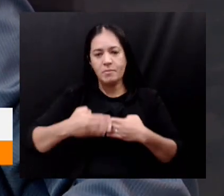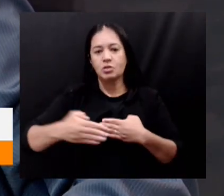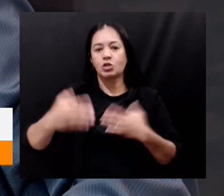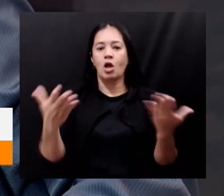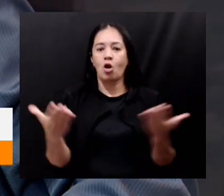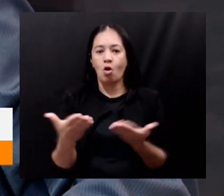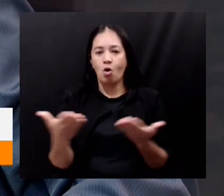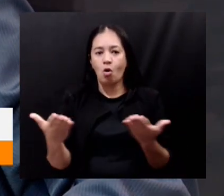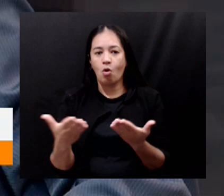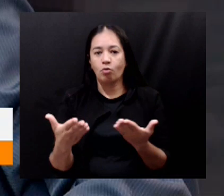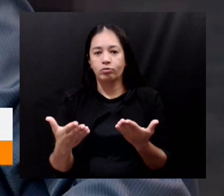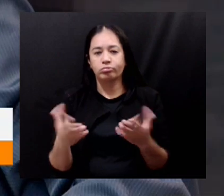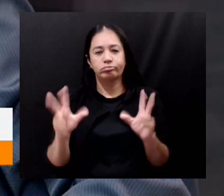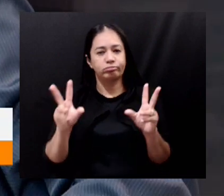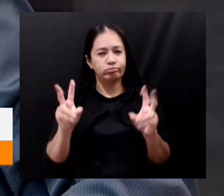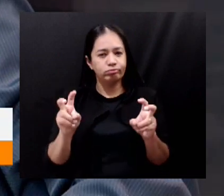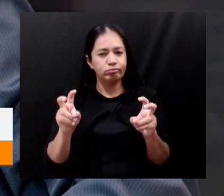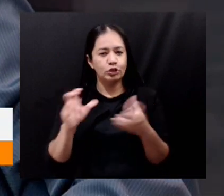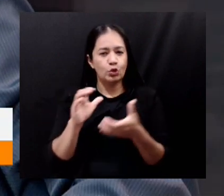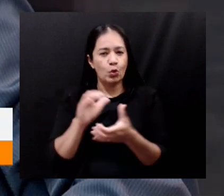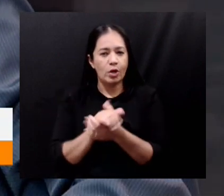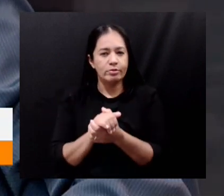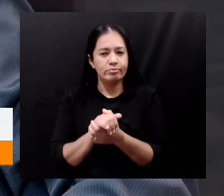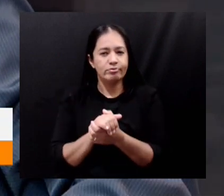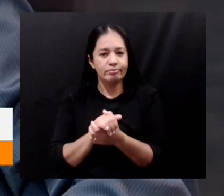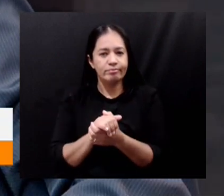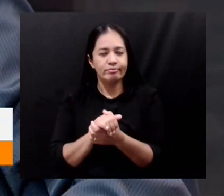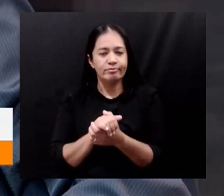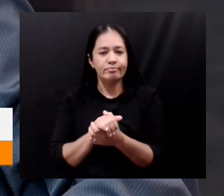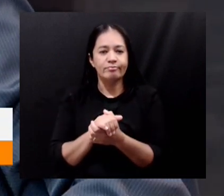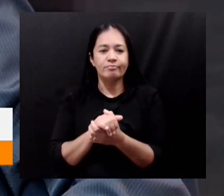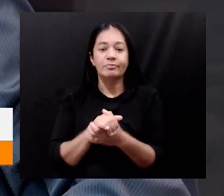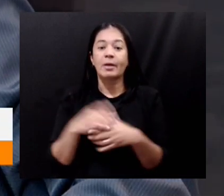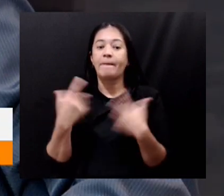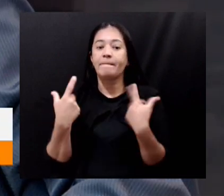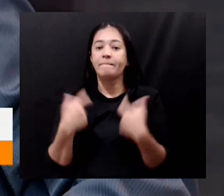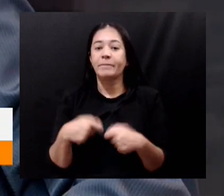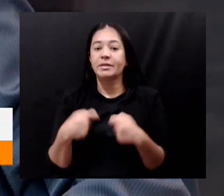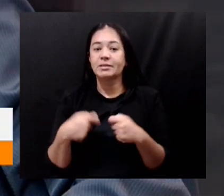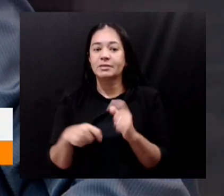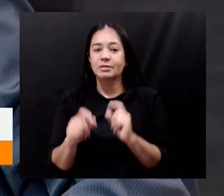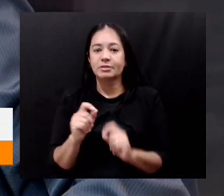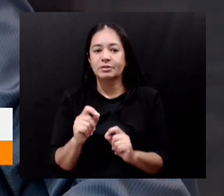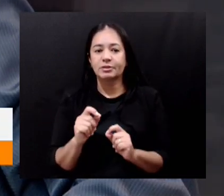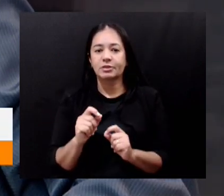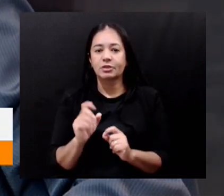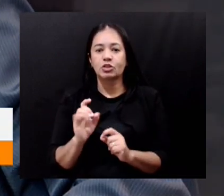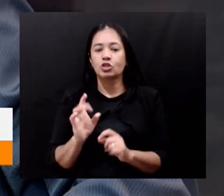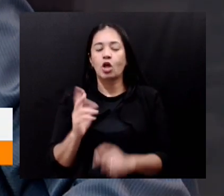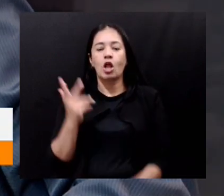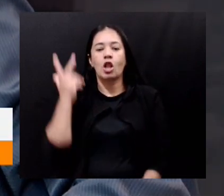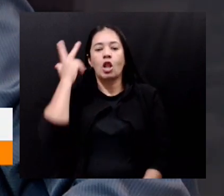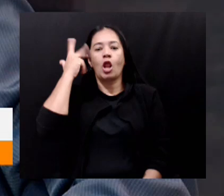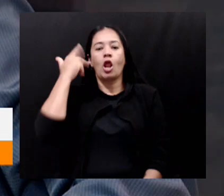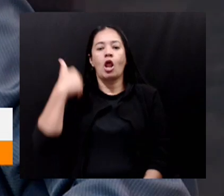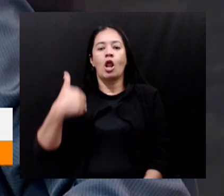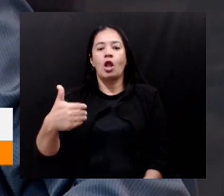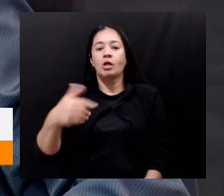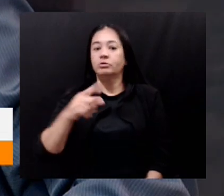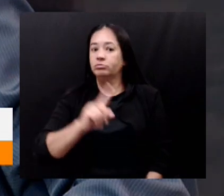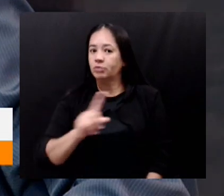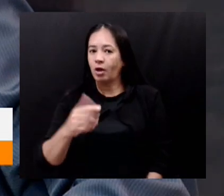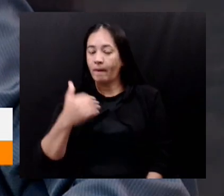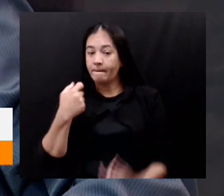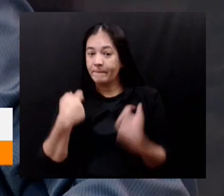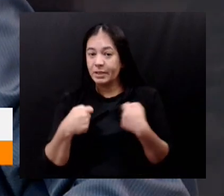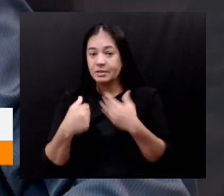questão do casamento, tem que não é mais automático, tem que ser Sim. feito um pedido oficial, tem que